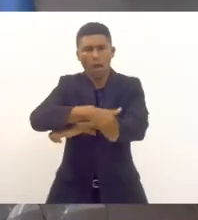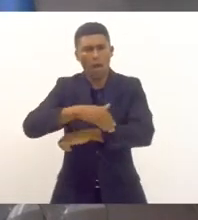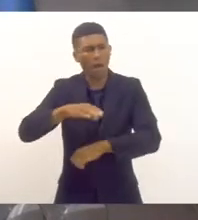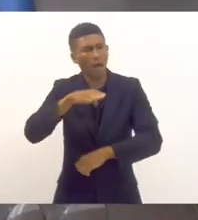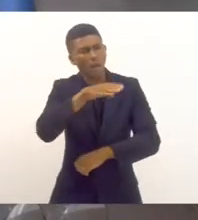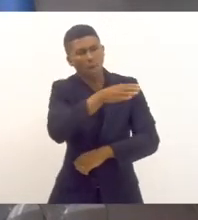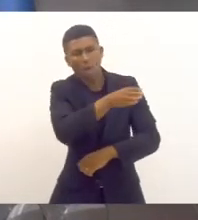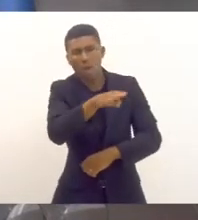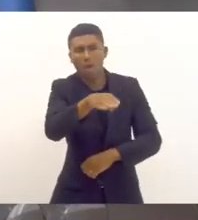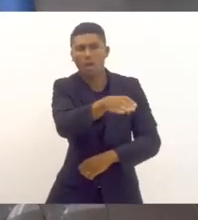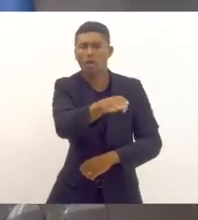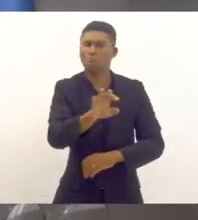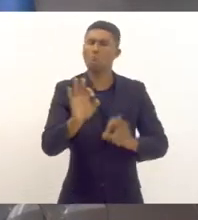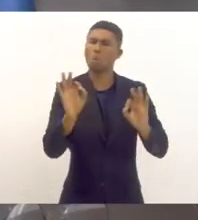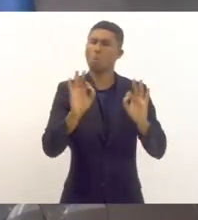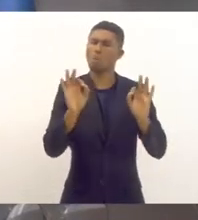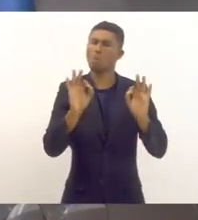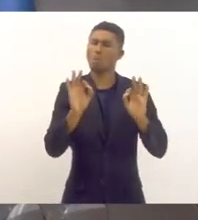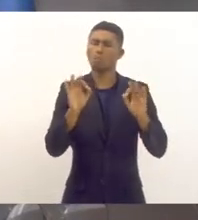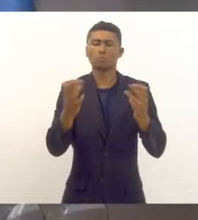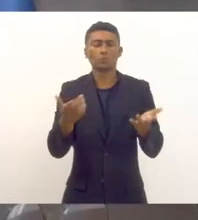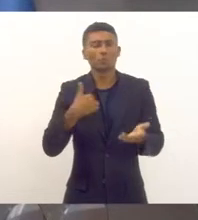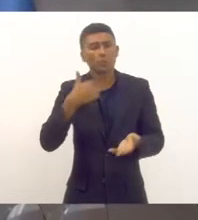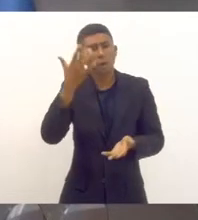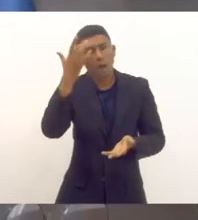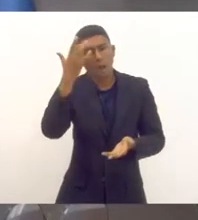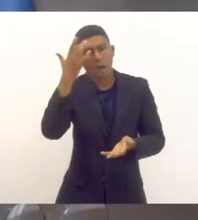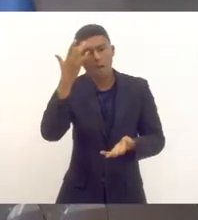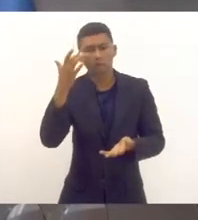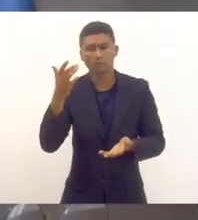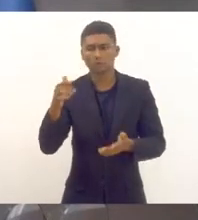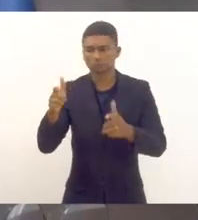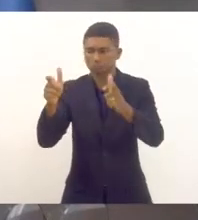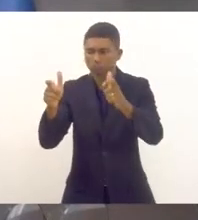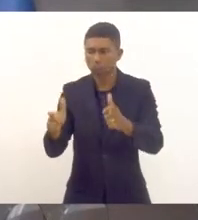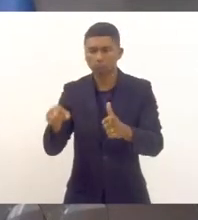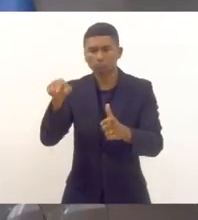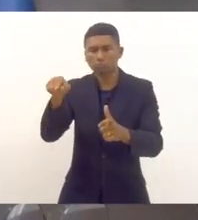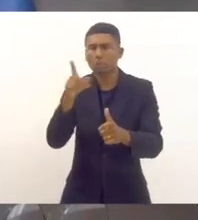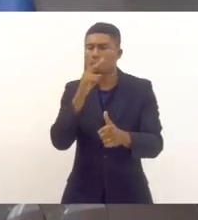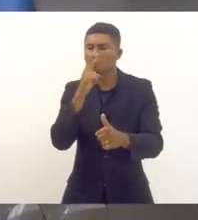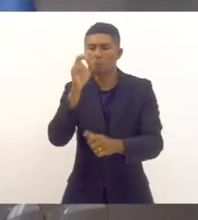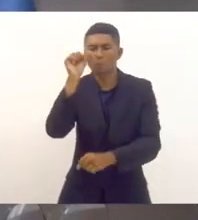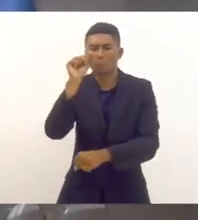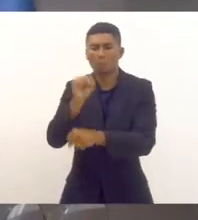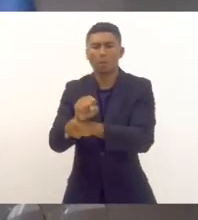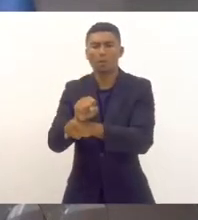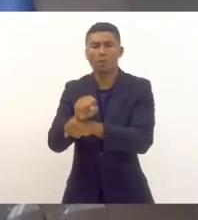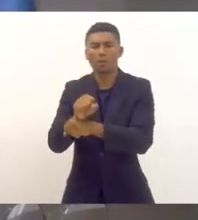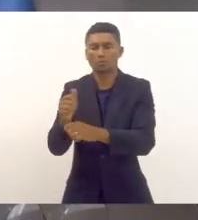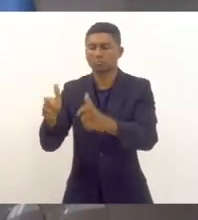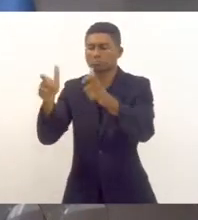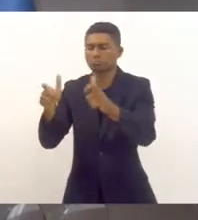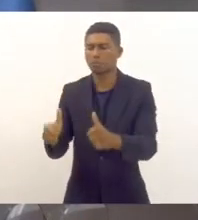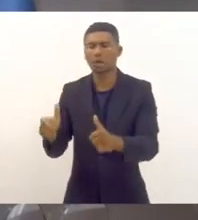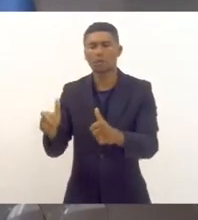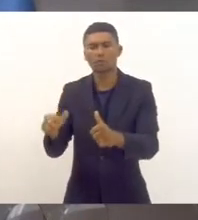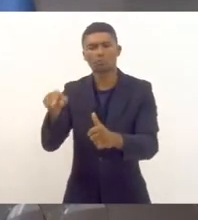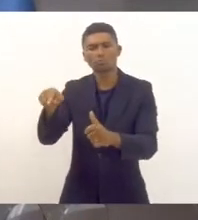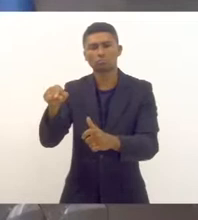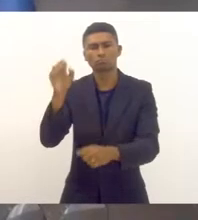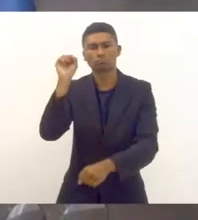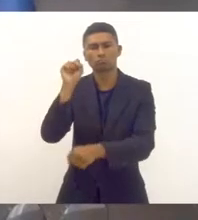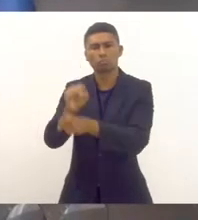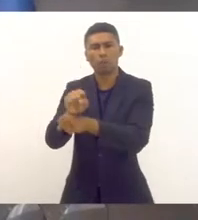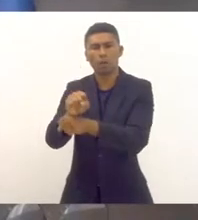fui convencido, de que um guindaste fica durante dias, meses e até anos parado, estático, em determinado local, determinada